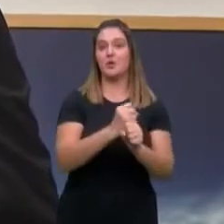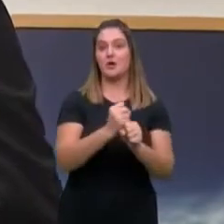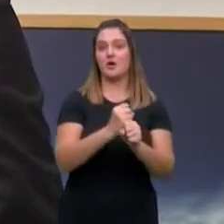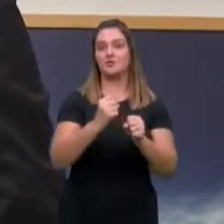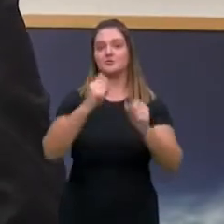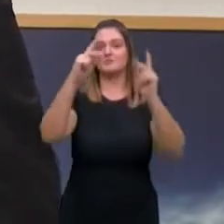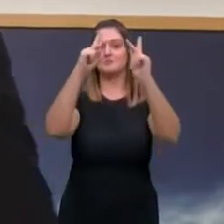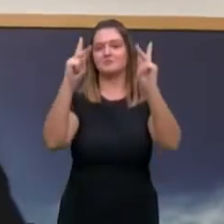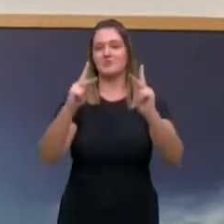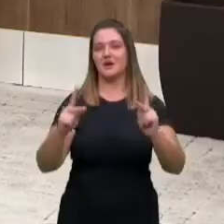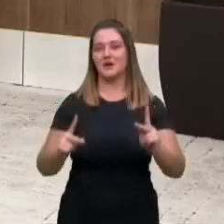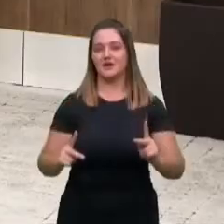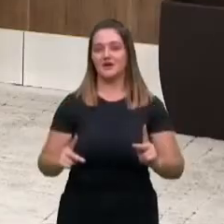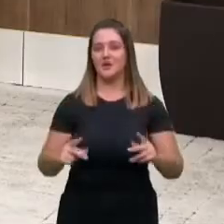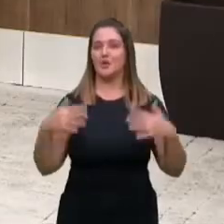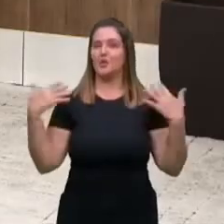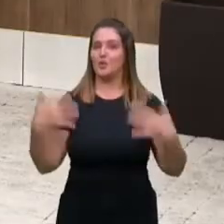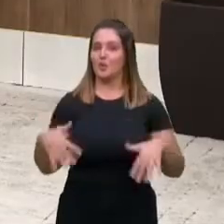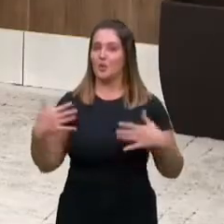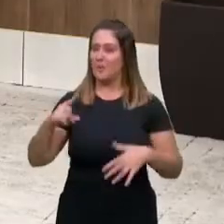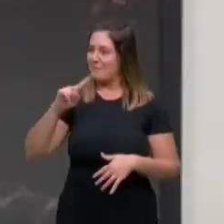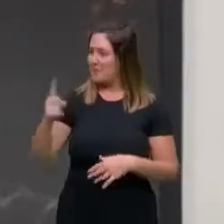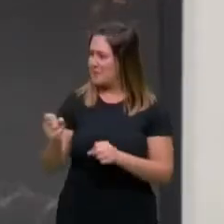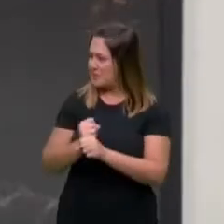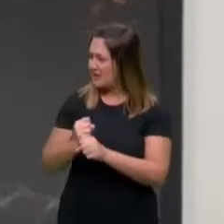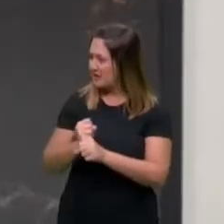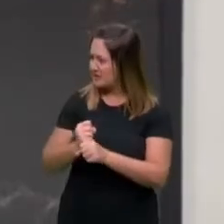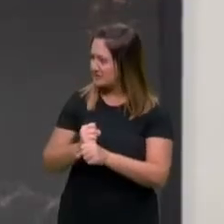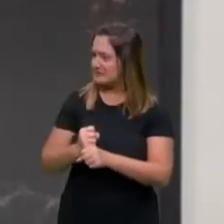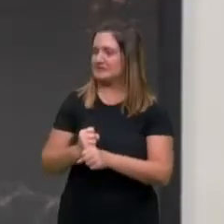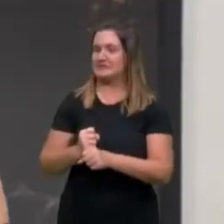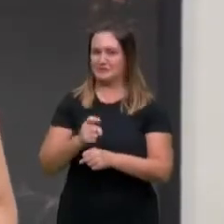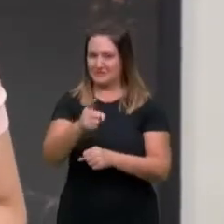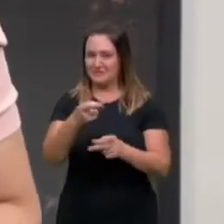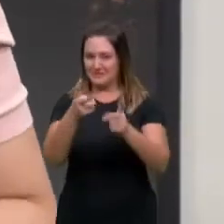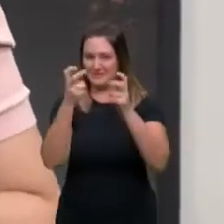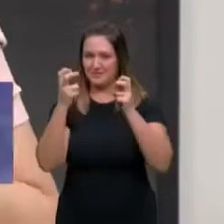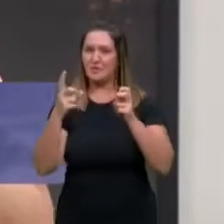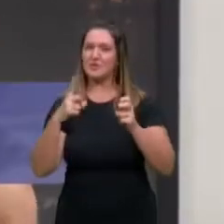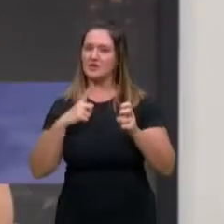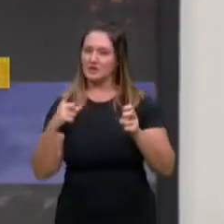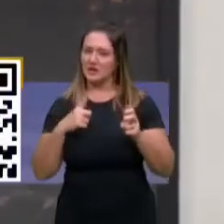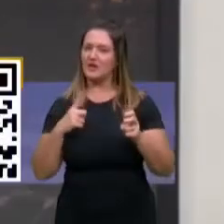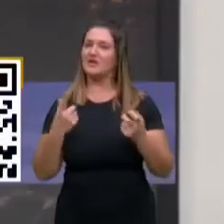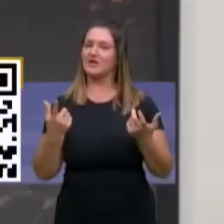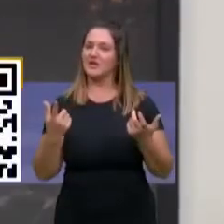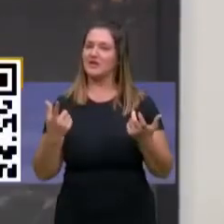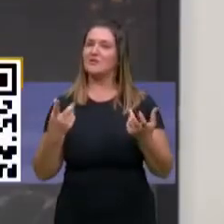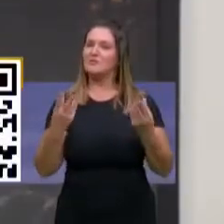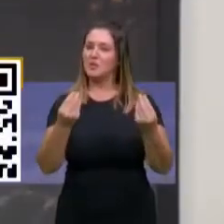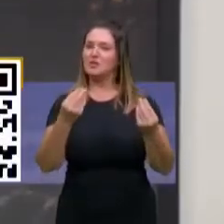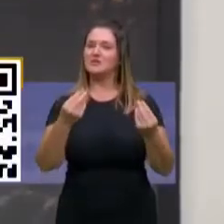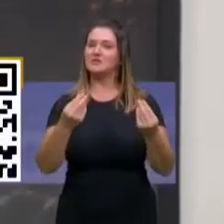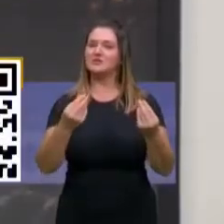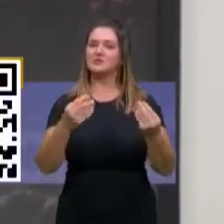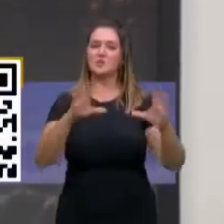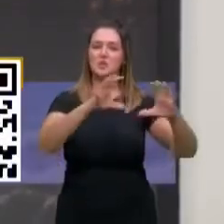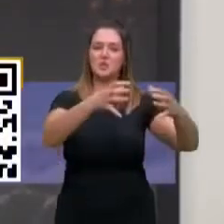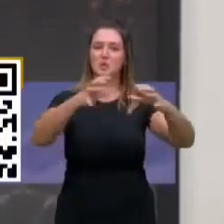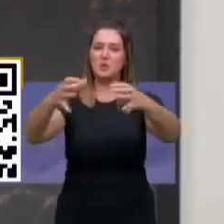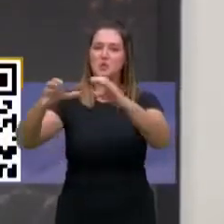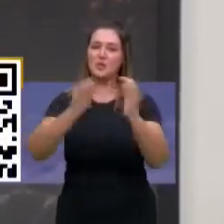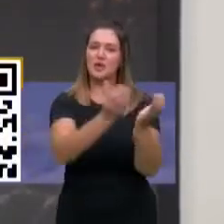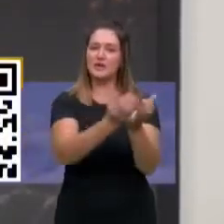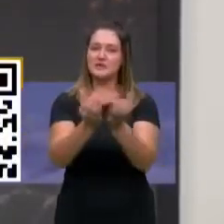já, em nome de Jesus. Mil anos, e você aí de casa já deve ter percebido que há uma parte bem polêmica entre diferentes grupos